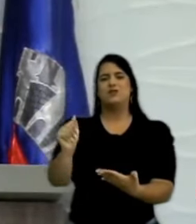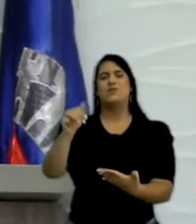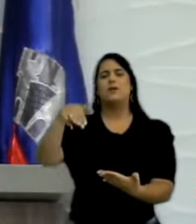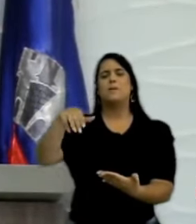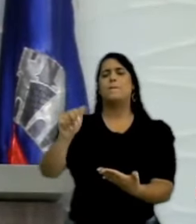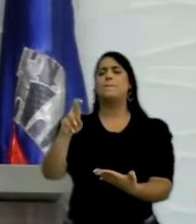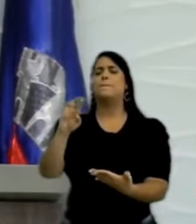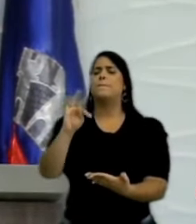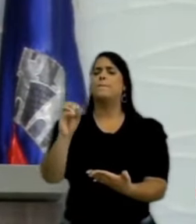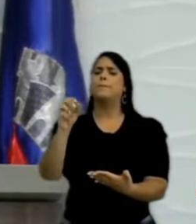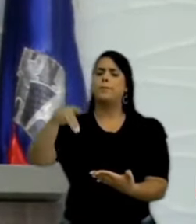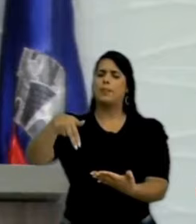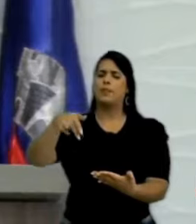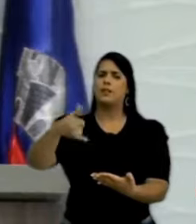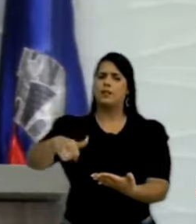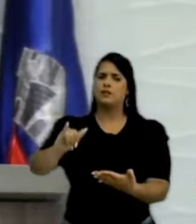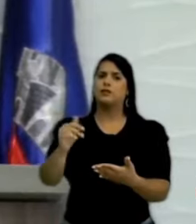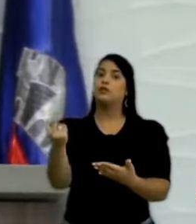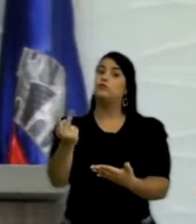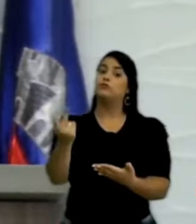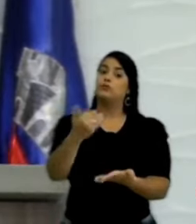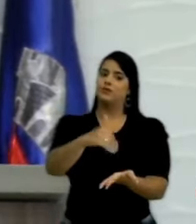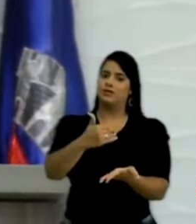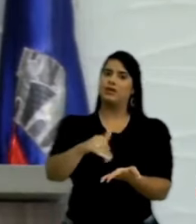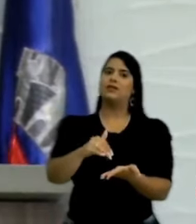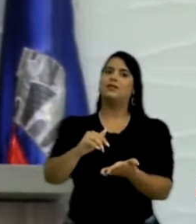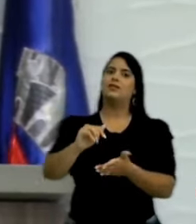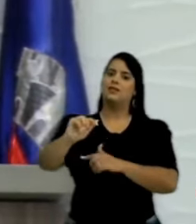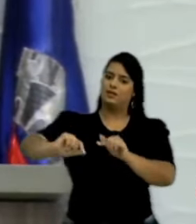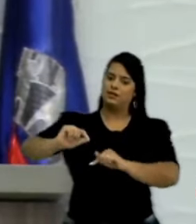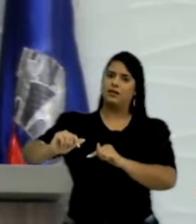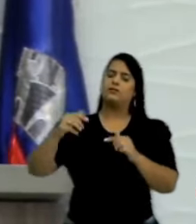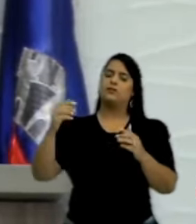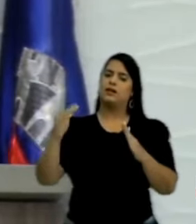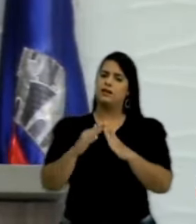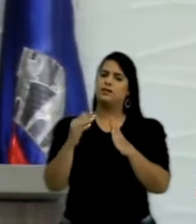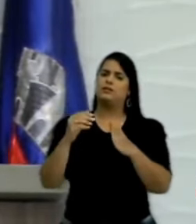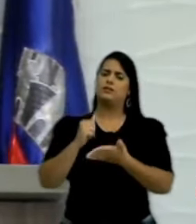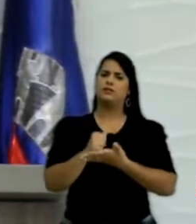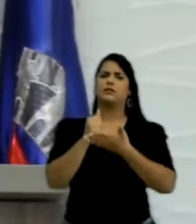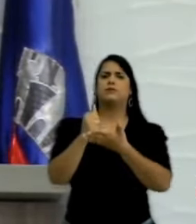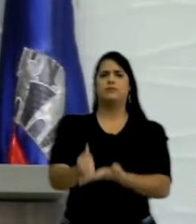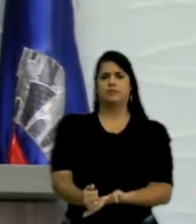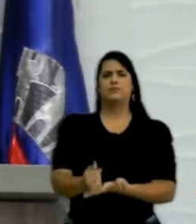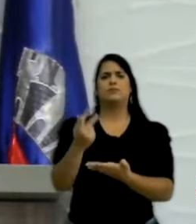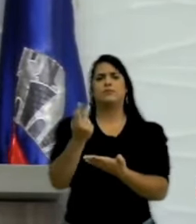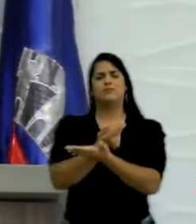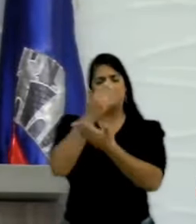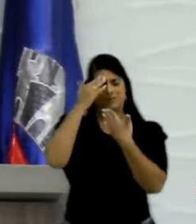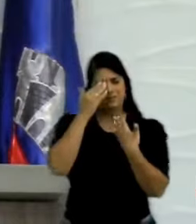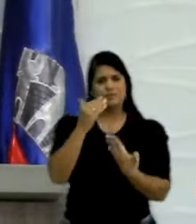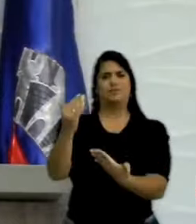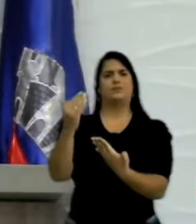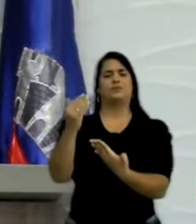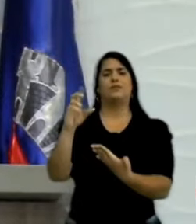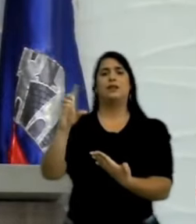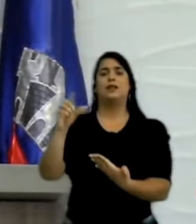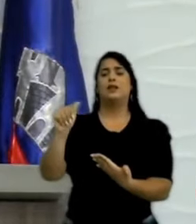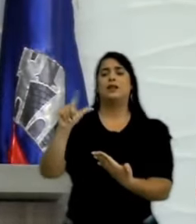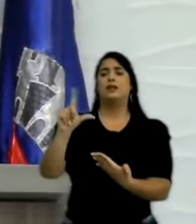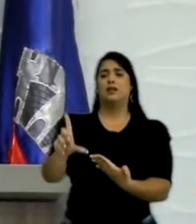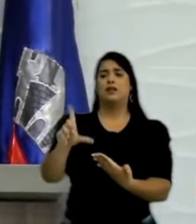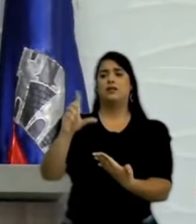duas secretarias em ação, para aquela casa de apoio funcionar. E aqui quero agradecer a Aldenice,